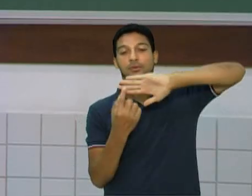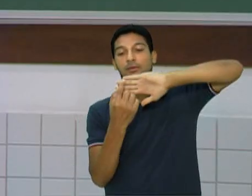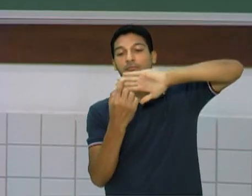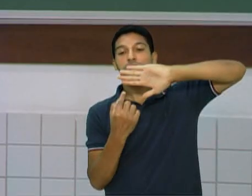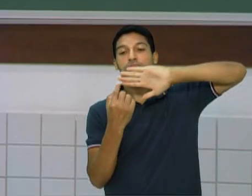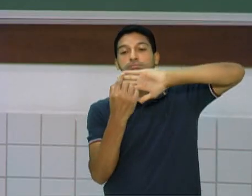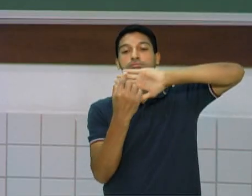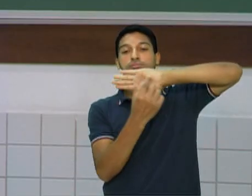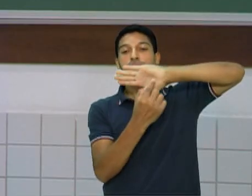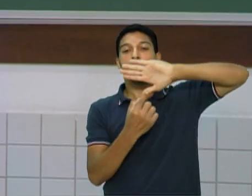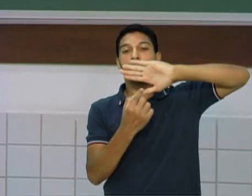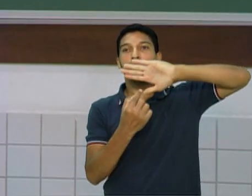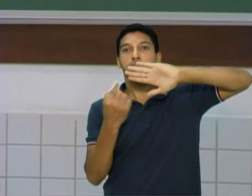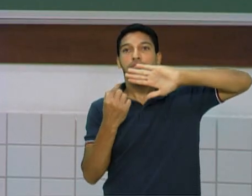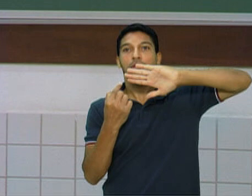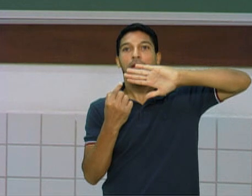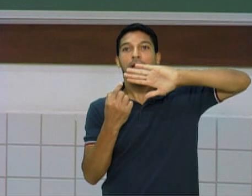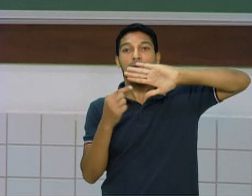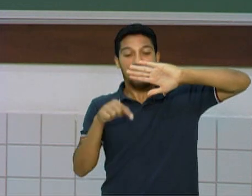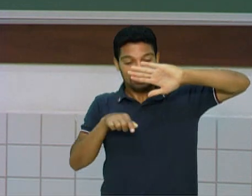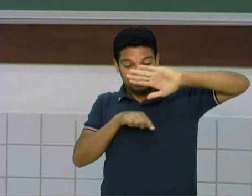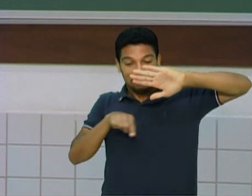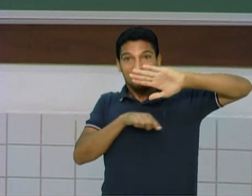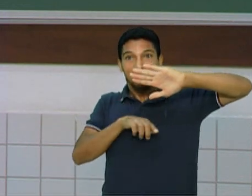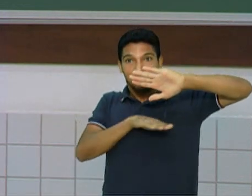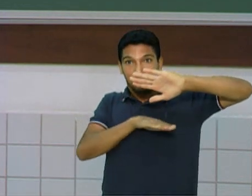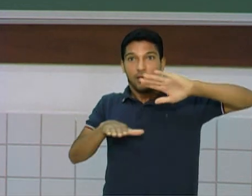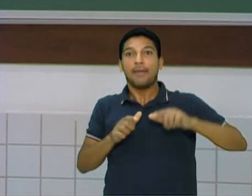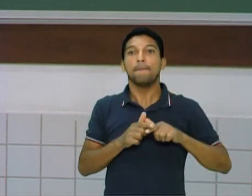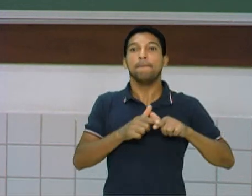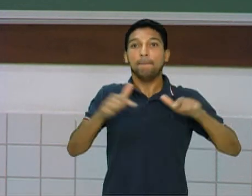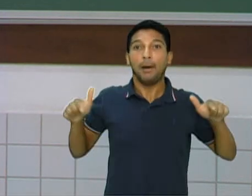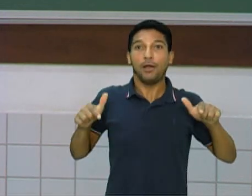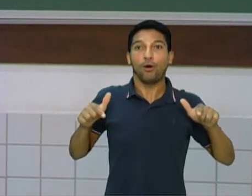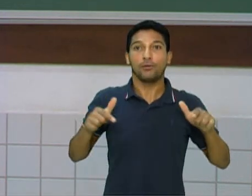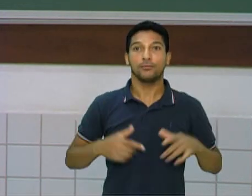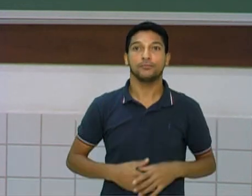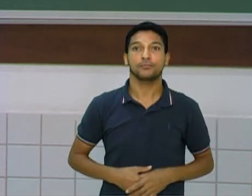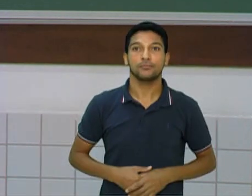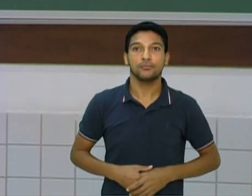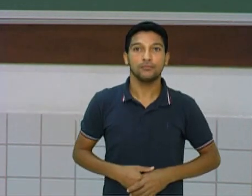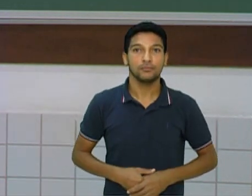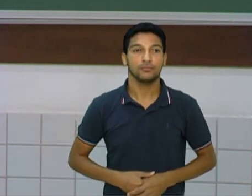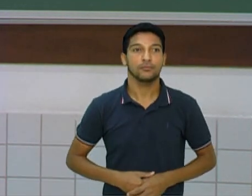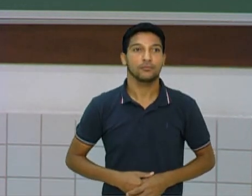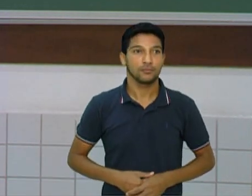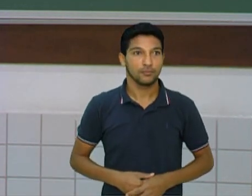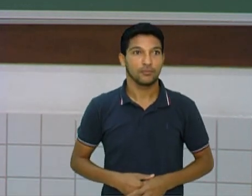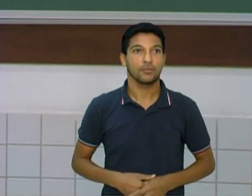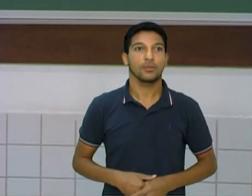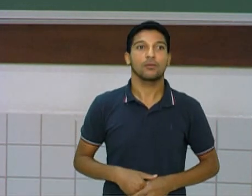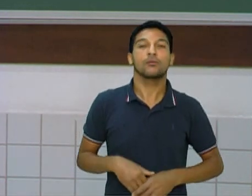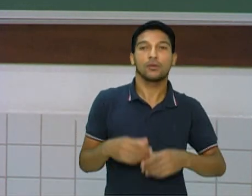isso. Beleza? Ok? Então a gente chega, né, ao fim de mais um exercício, ao fim